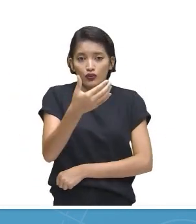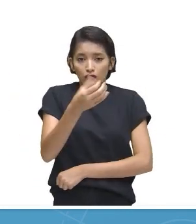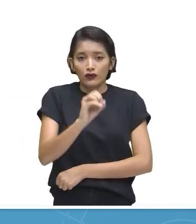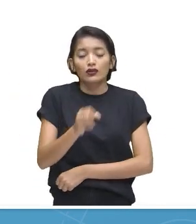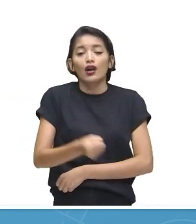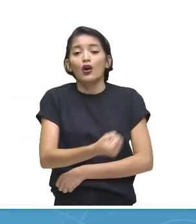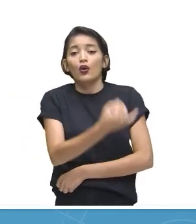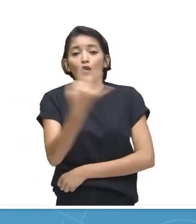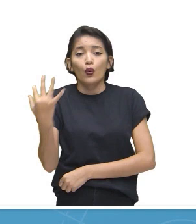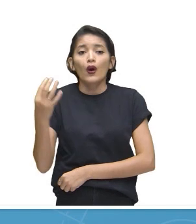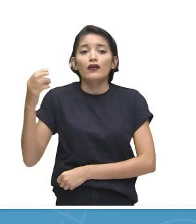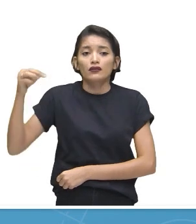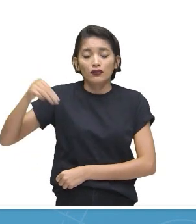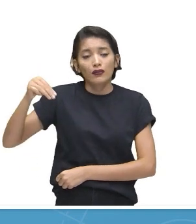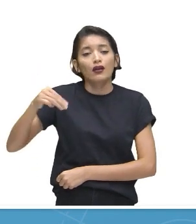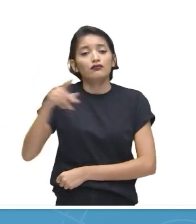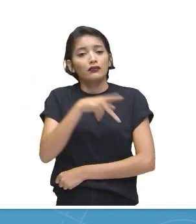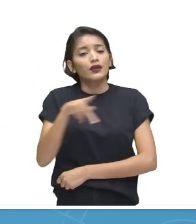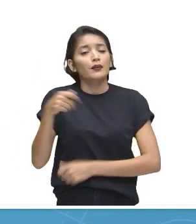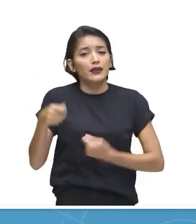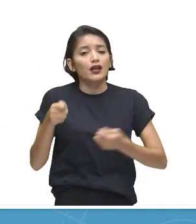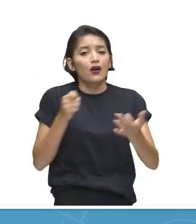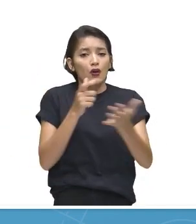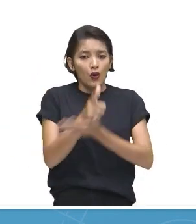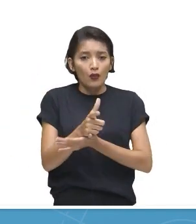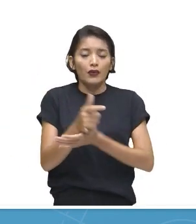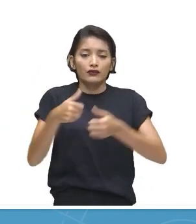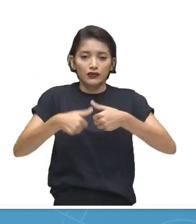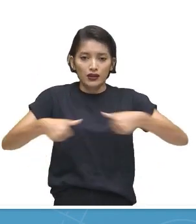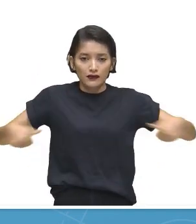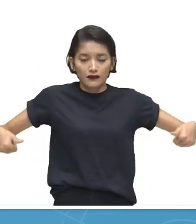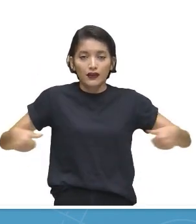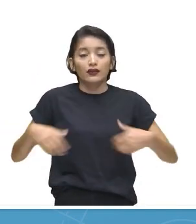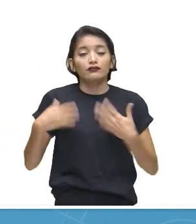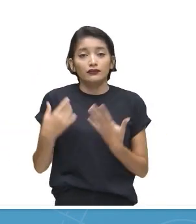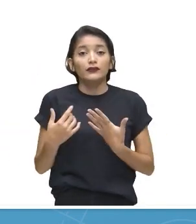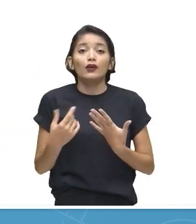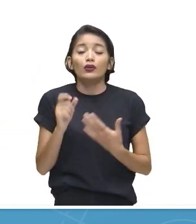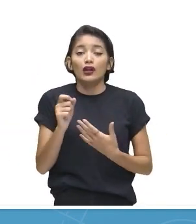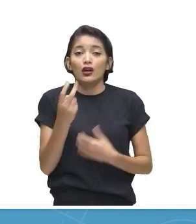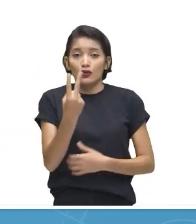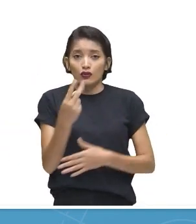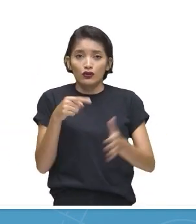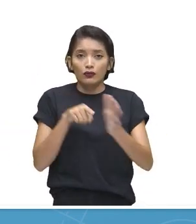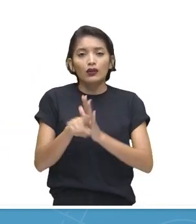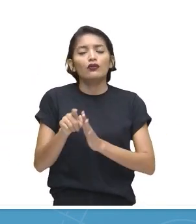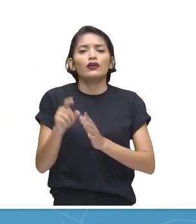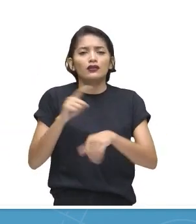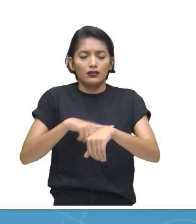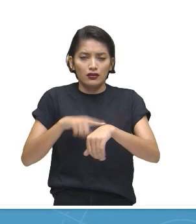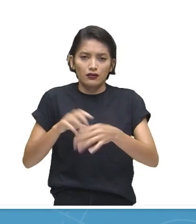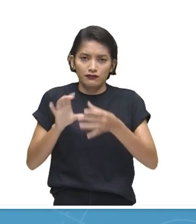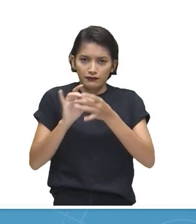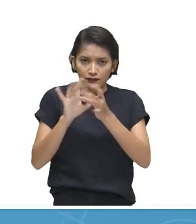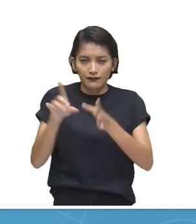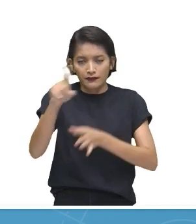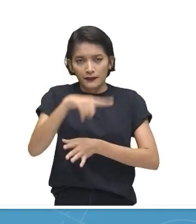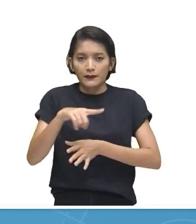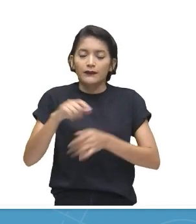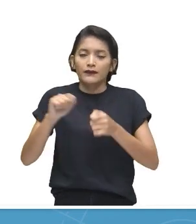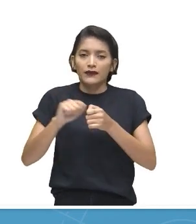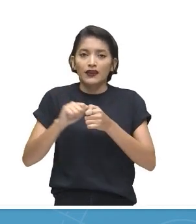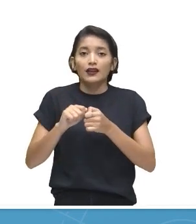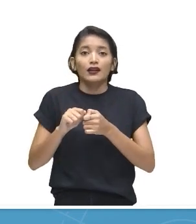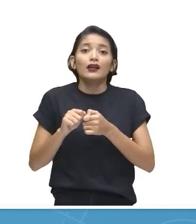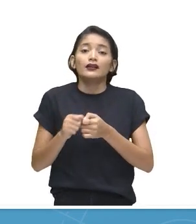metros a professora deverá comprar de fita de cetim? Então essa é a nossa DLI, vai ter um tempinho para vocês resolverem aí as questões.